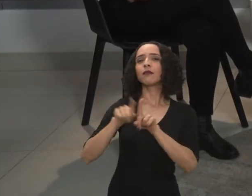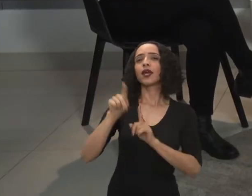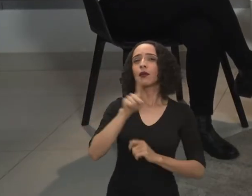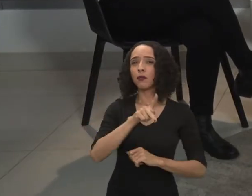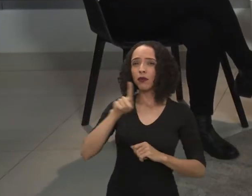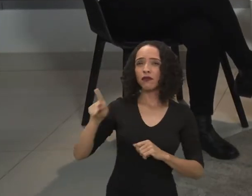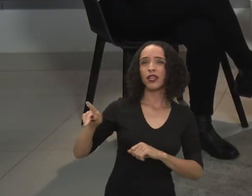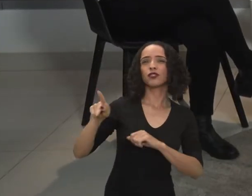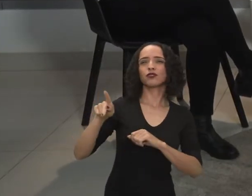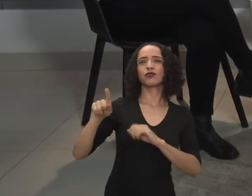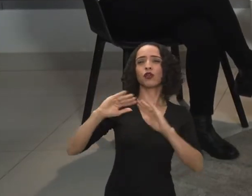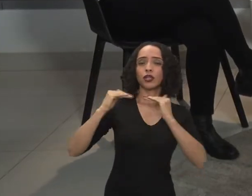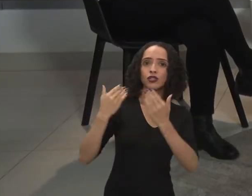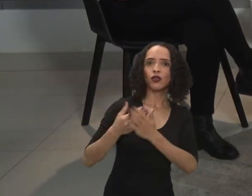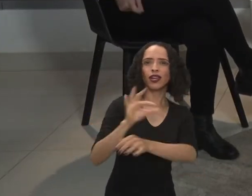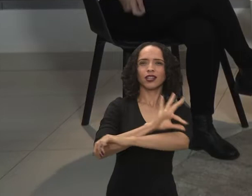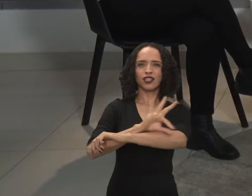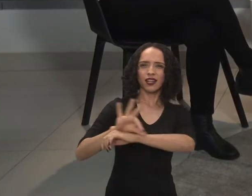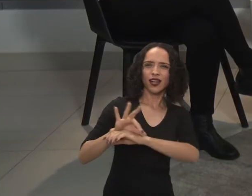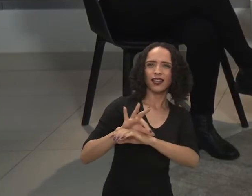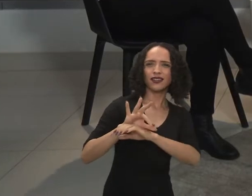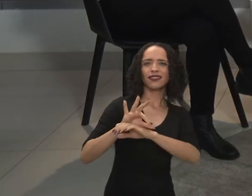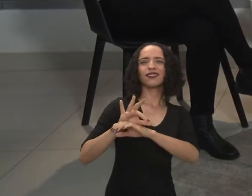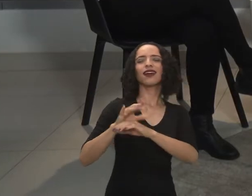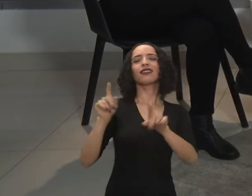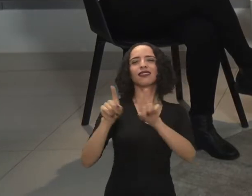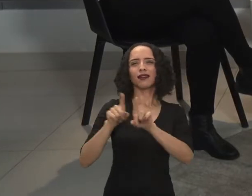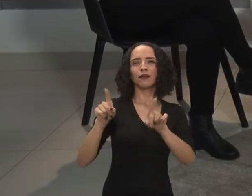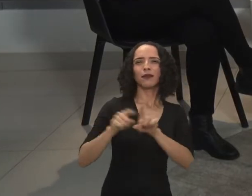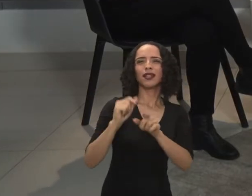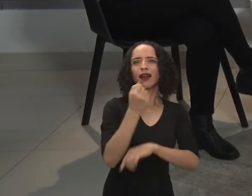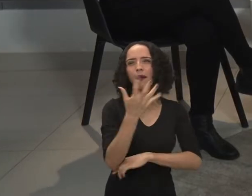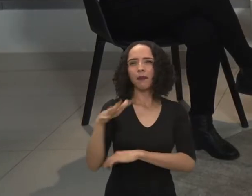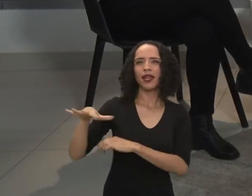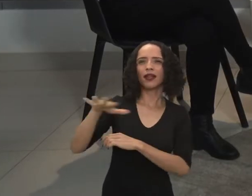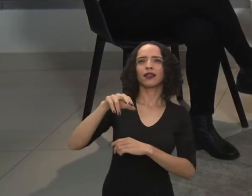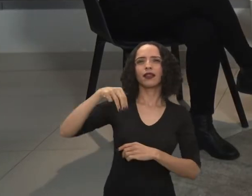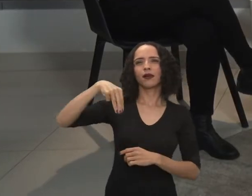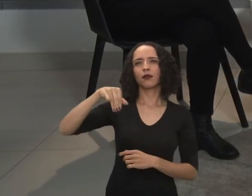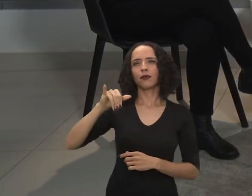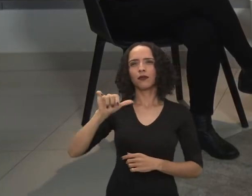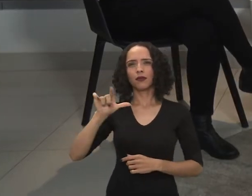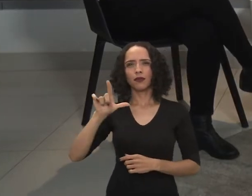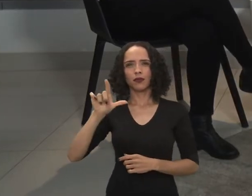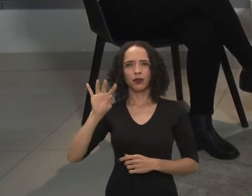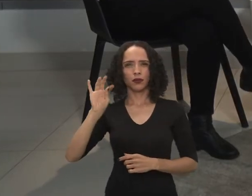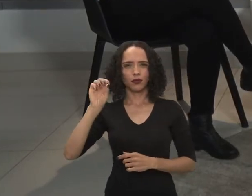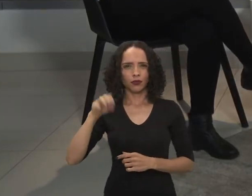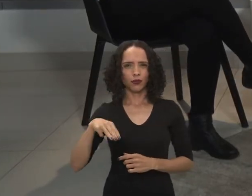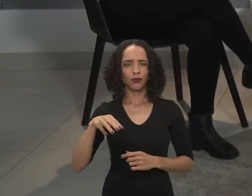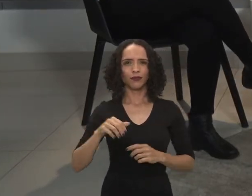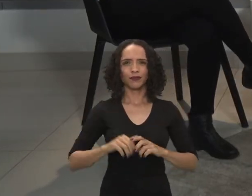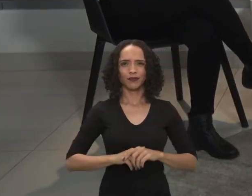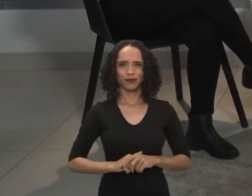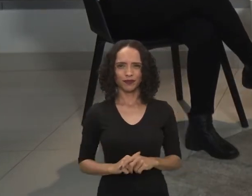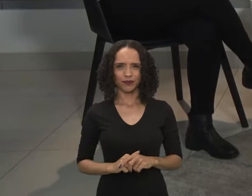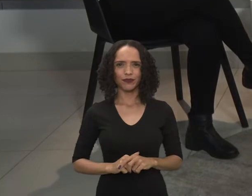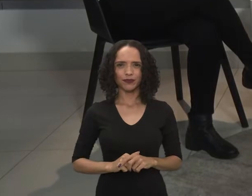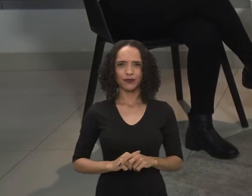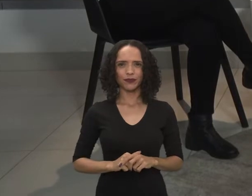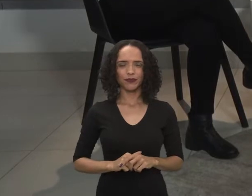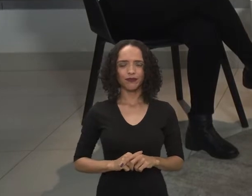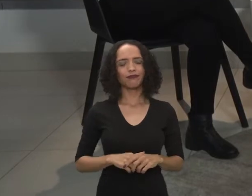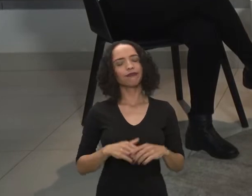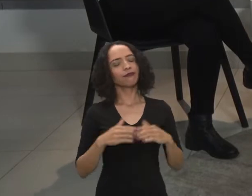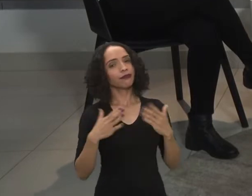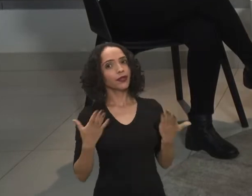de Engenharia Civil e Ambiental, Nilson Clementino. Professor Nilson, vou começar com o senhor. A gente tem